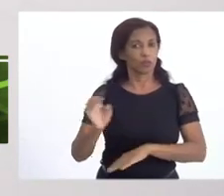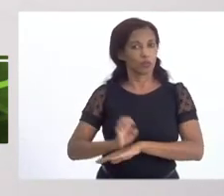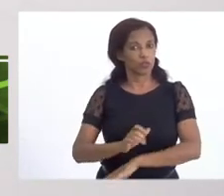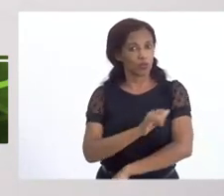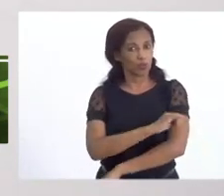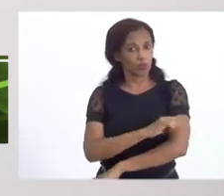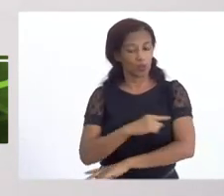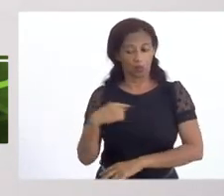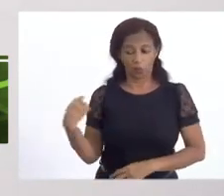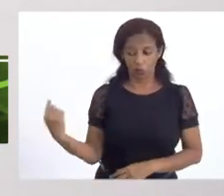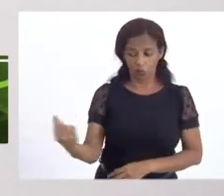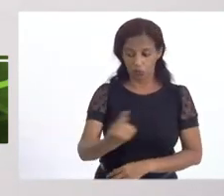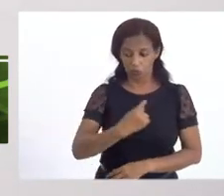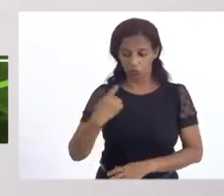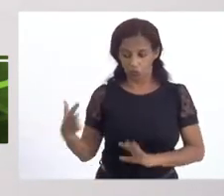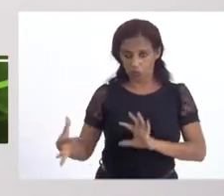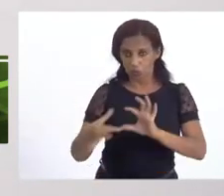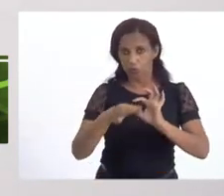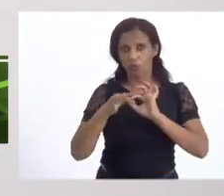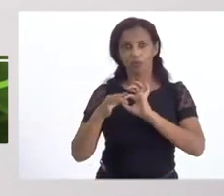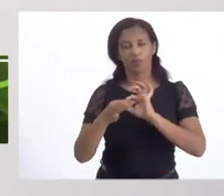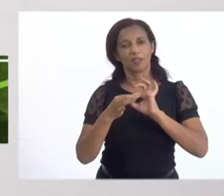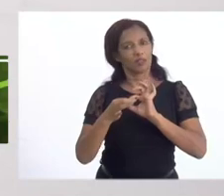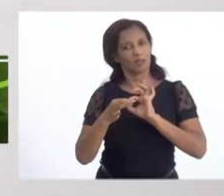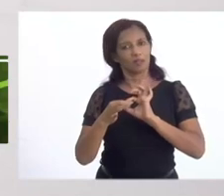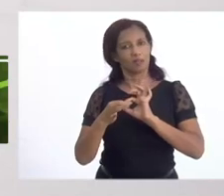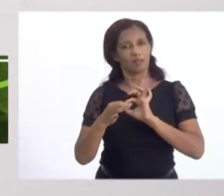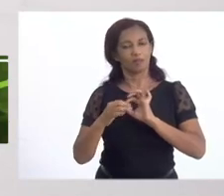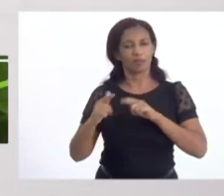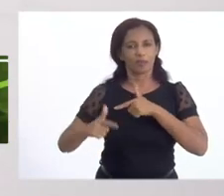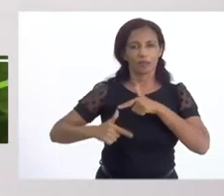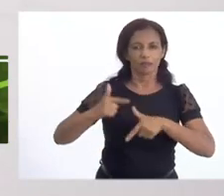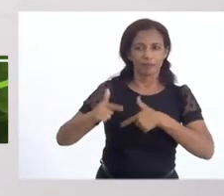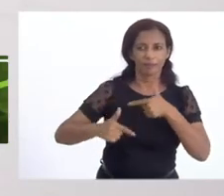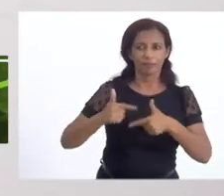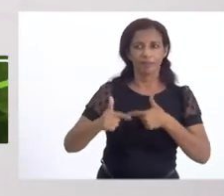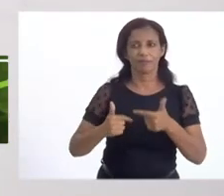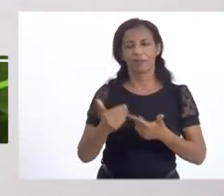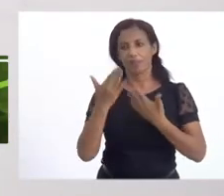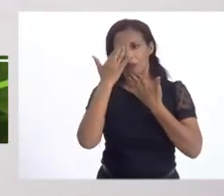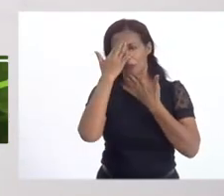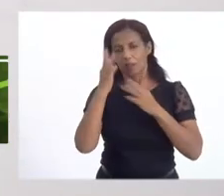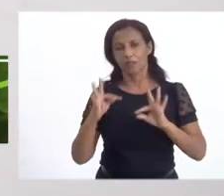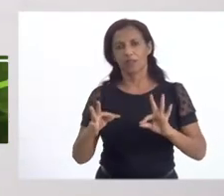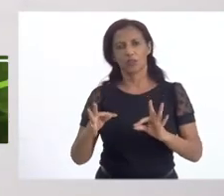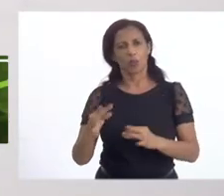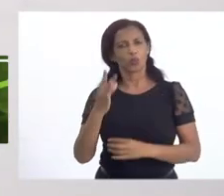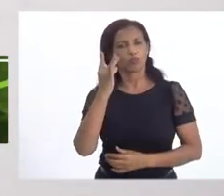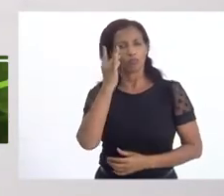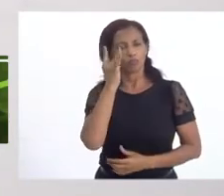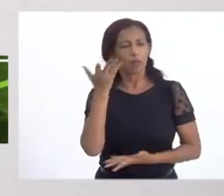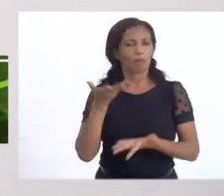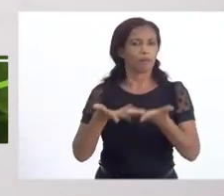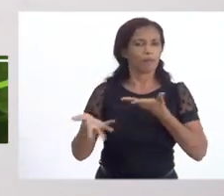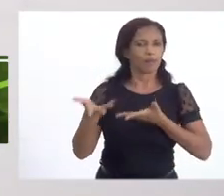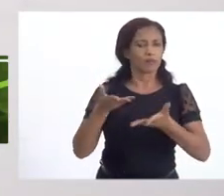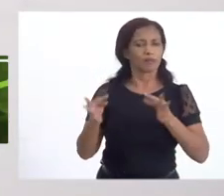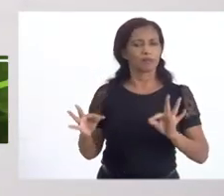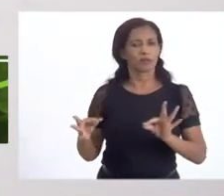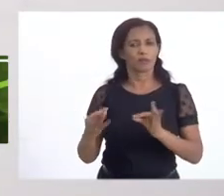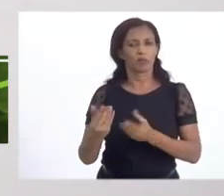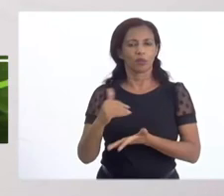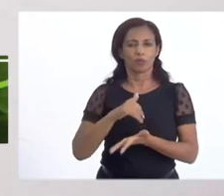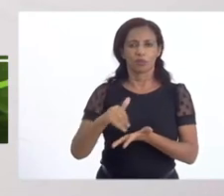qual estamos todos unidos, né, e batalhando. Então, agradecer a todos os presentes, a participação de todos,